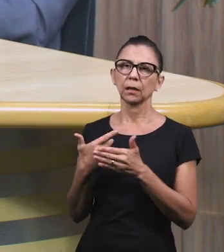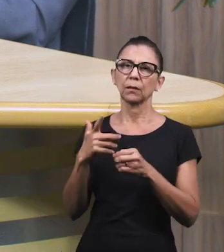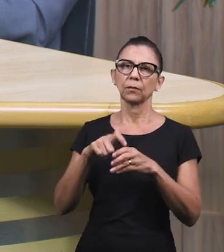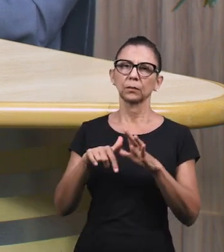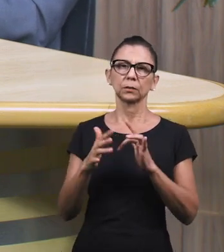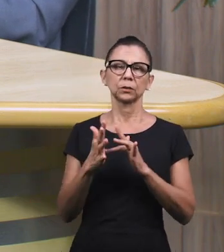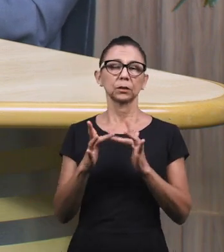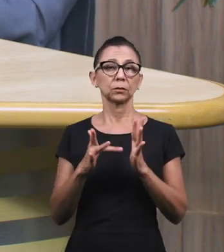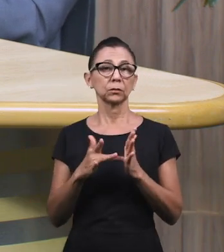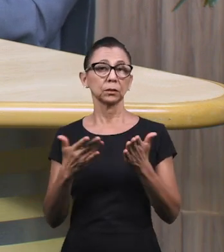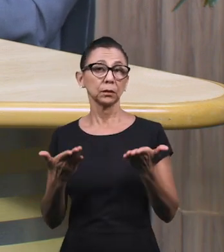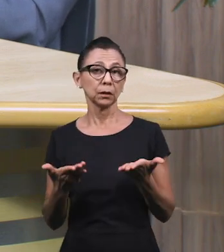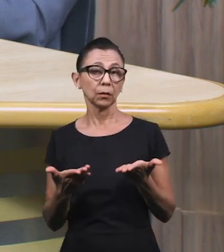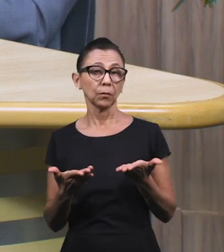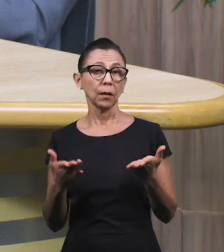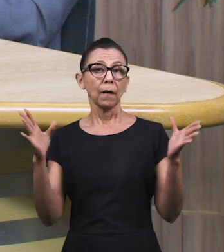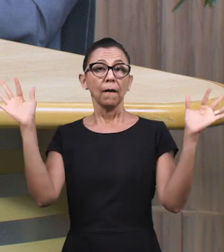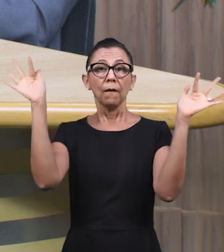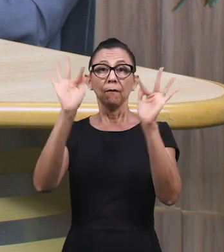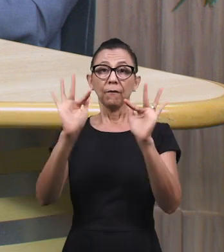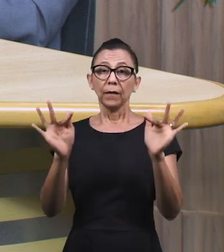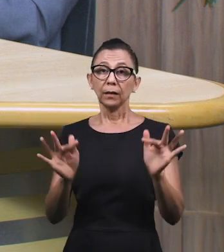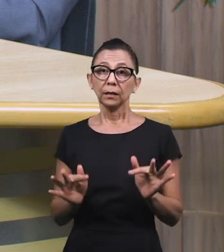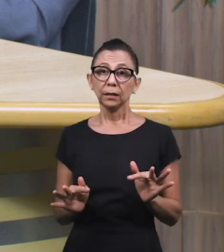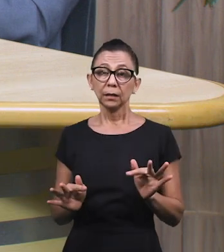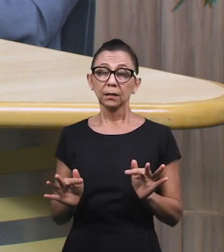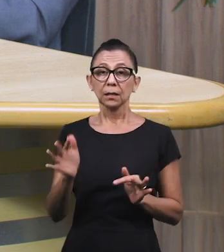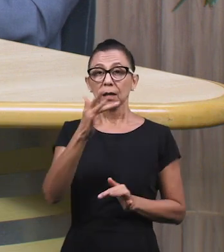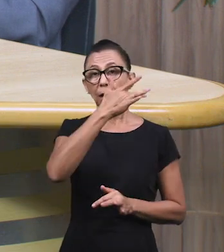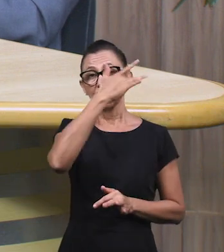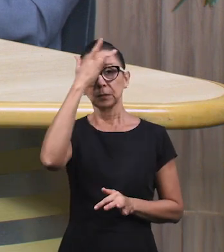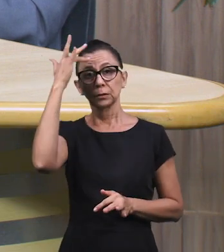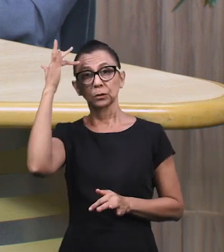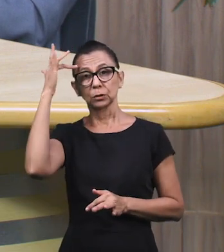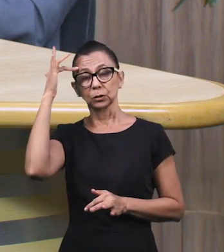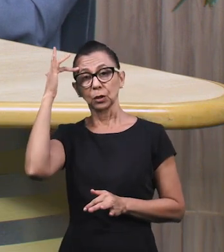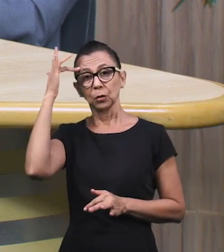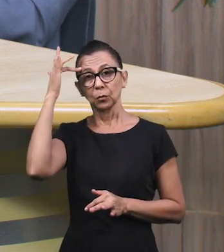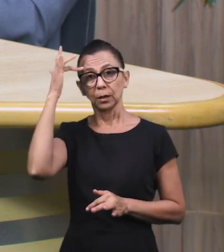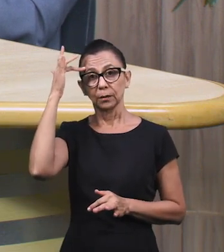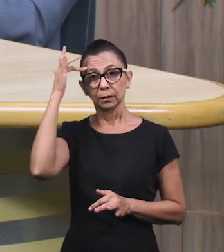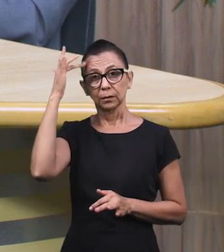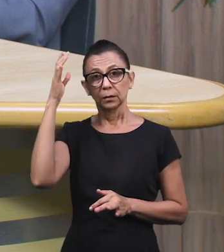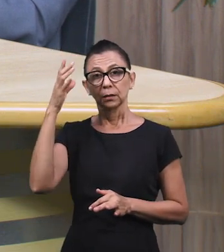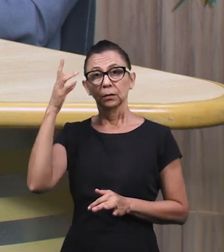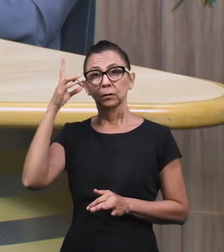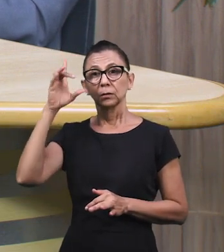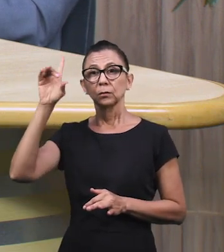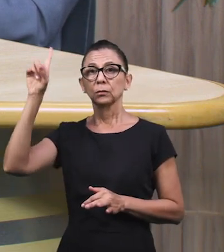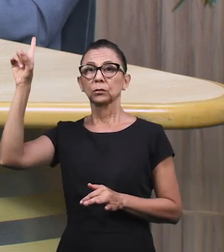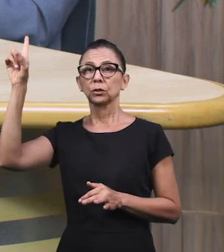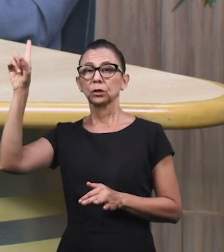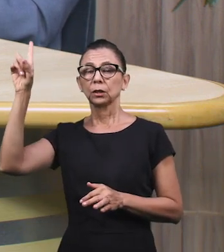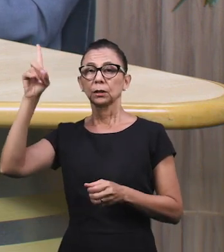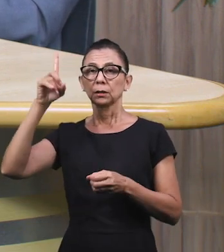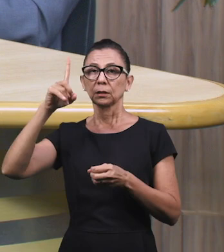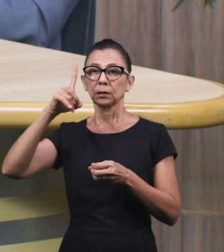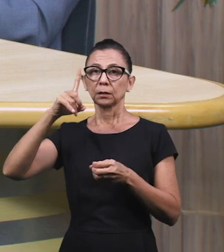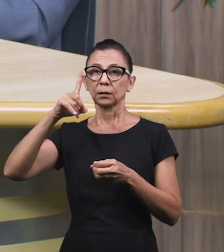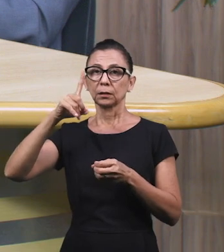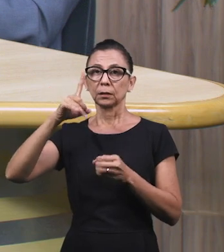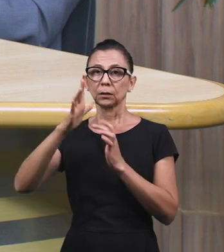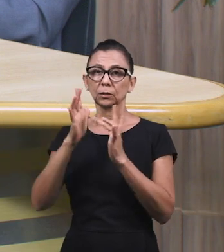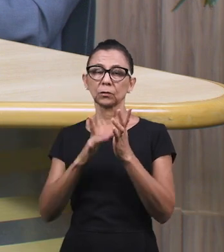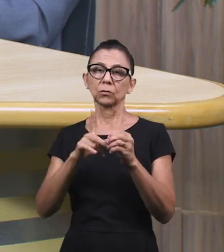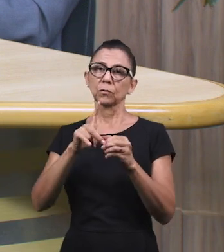fim dos dias. Né? Bem-aventurado aquele que, quando o Senhor voltar, o encontrar assim, né? Vivendo essa experiência. Então, a gente pode